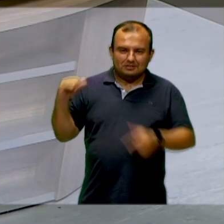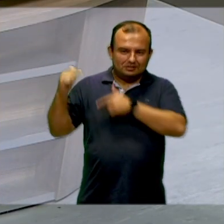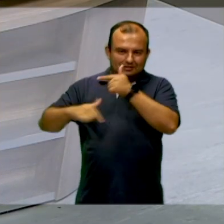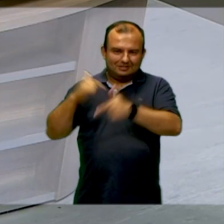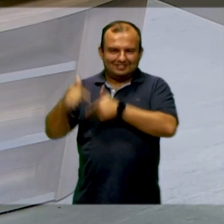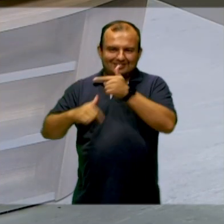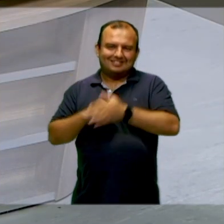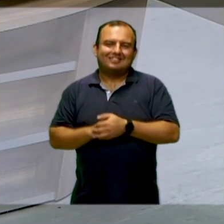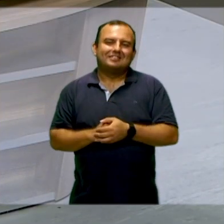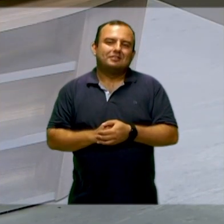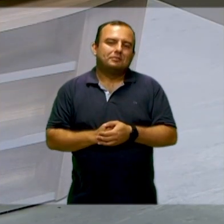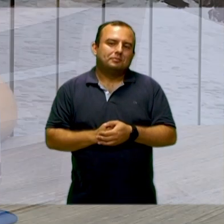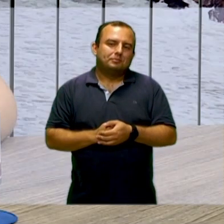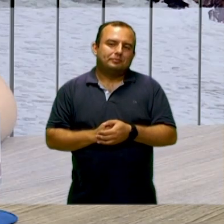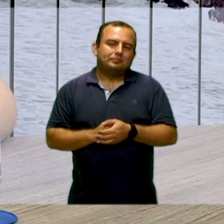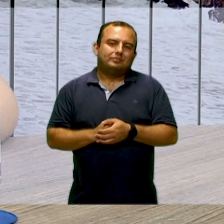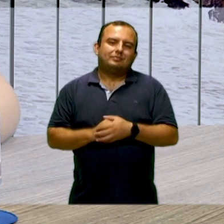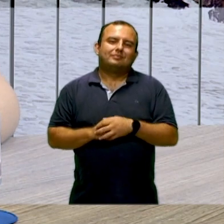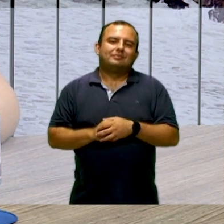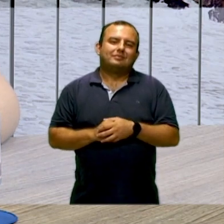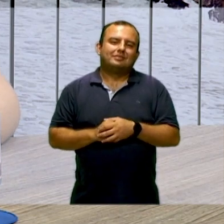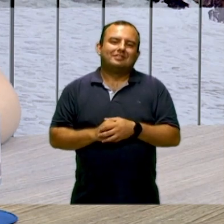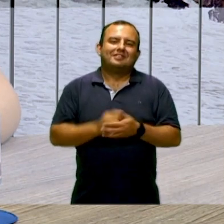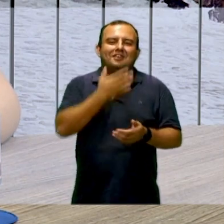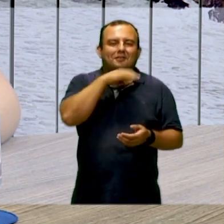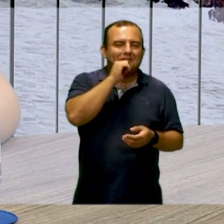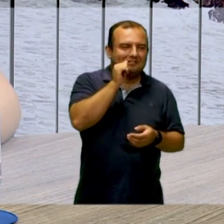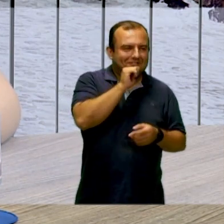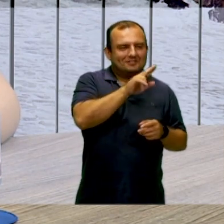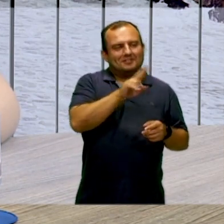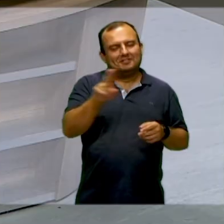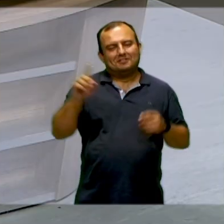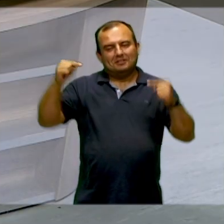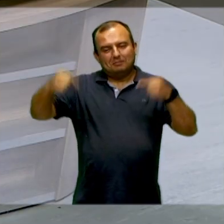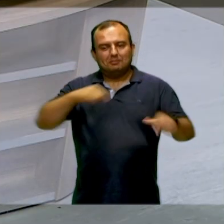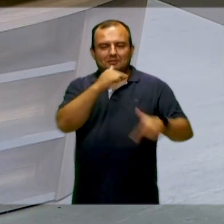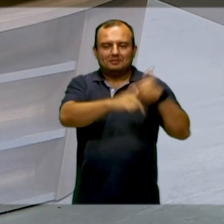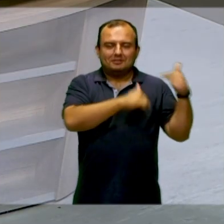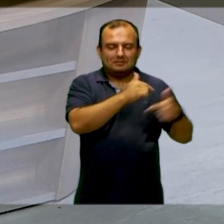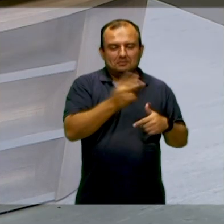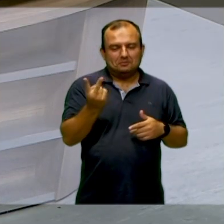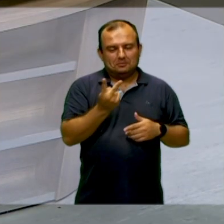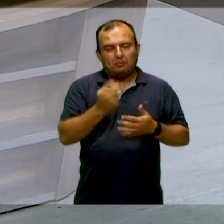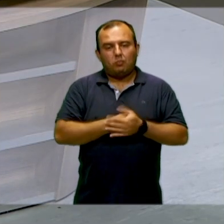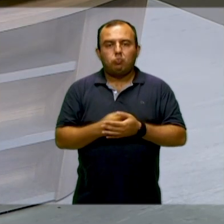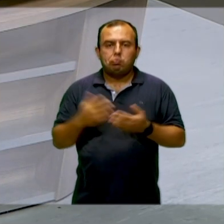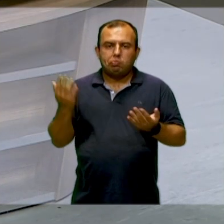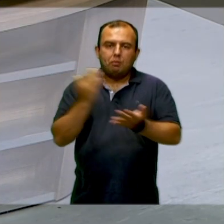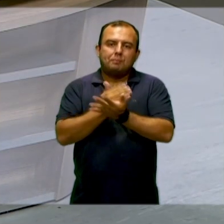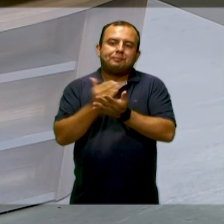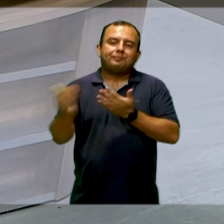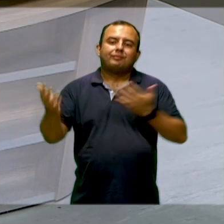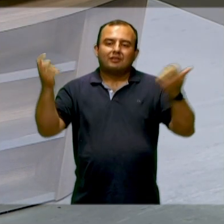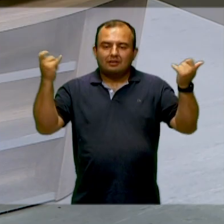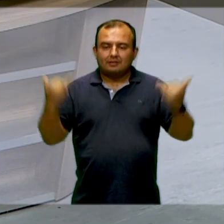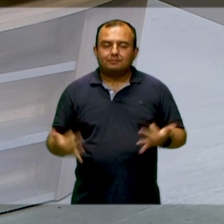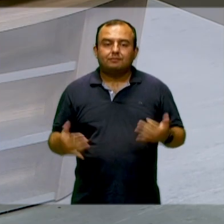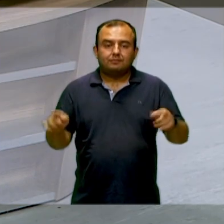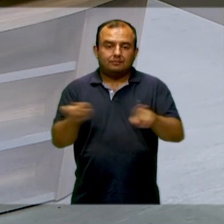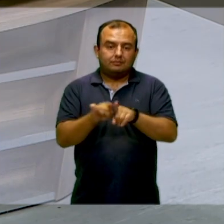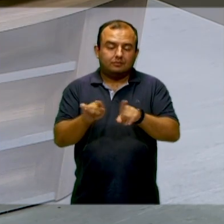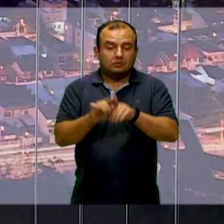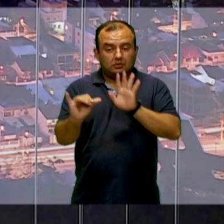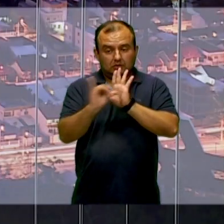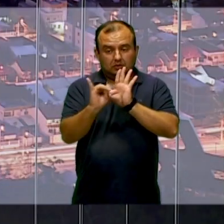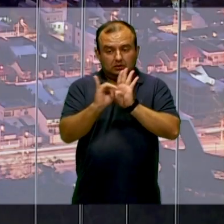desafio. Nome e 2 sobrenomes, de pai e de mãe. Ana, a gente começou falando, né, desse edital